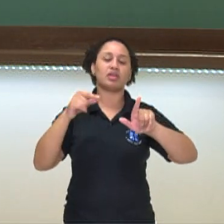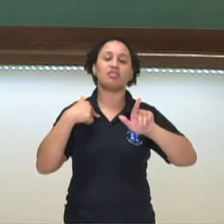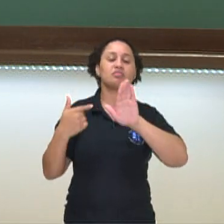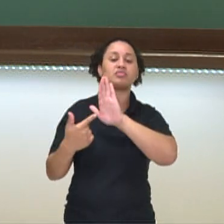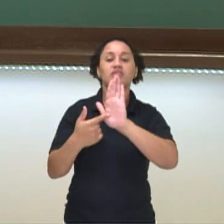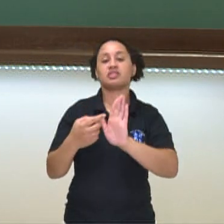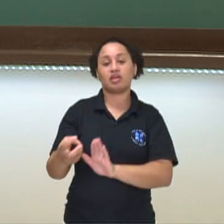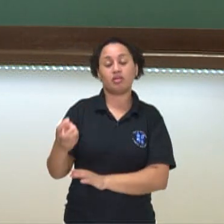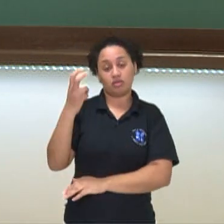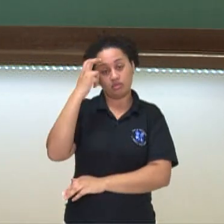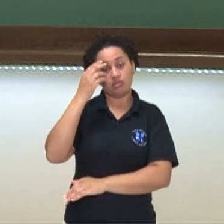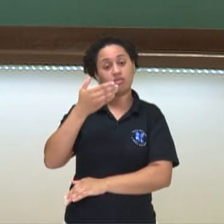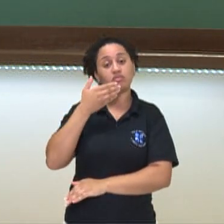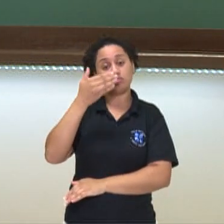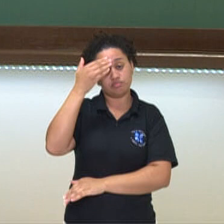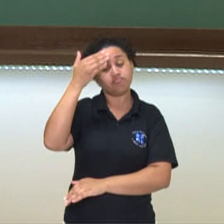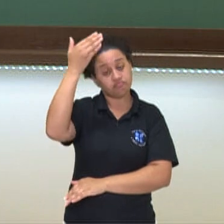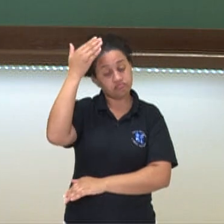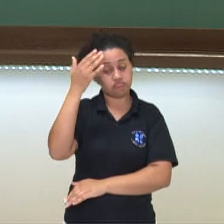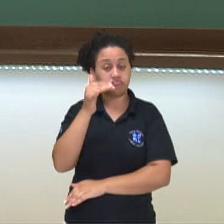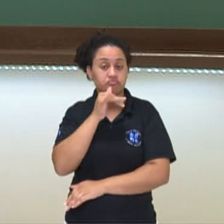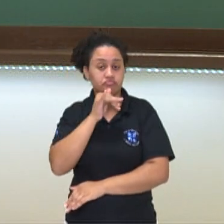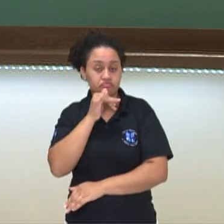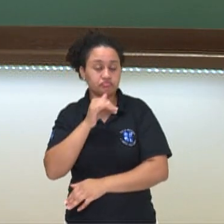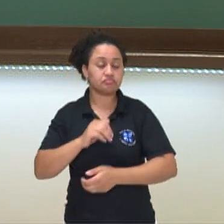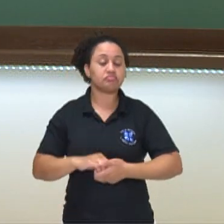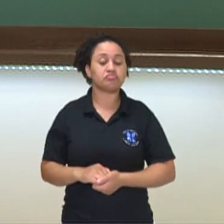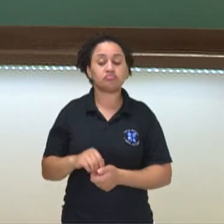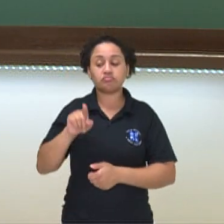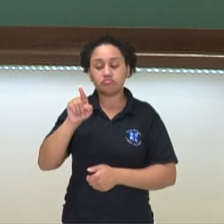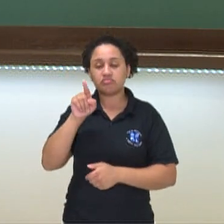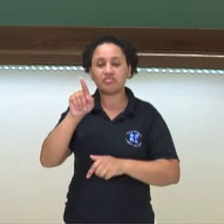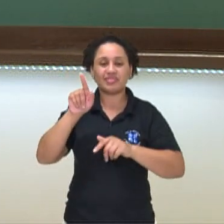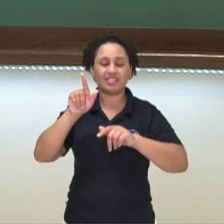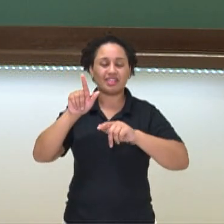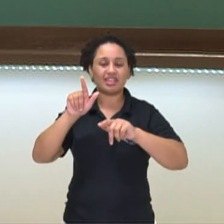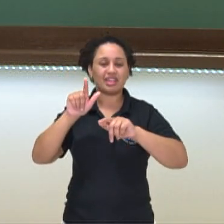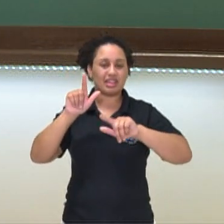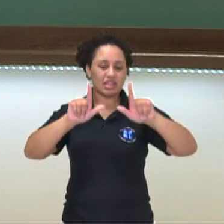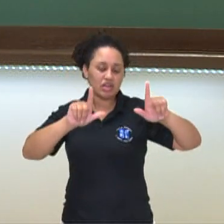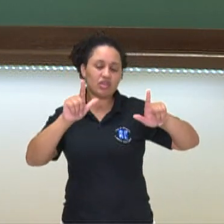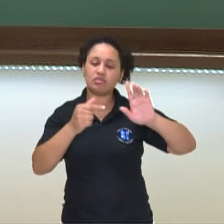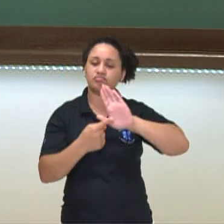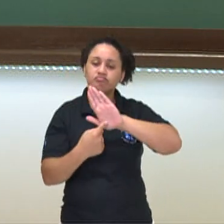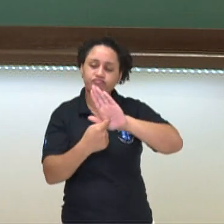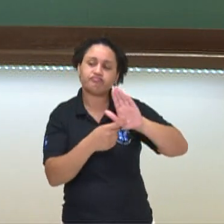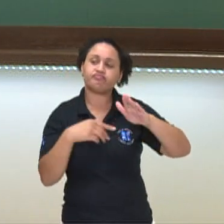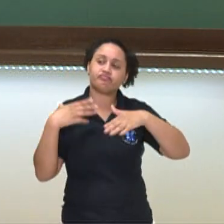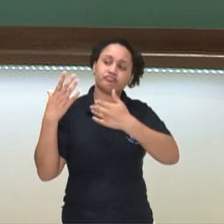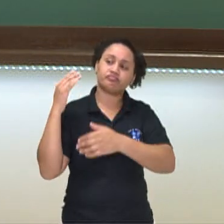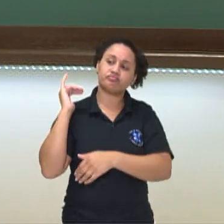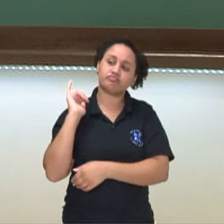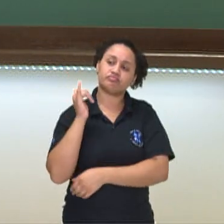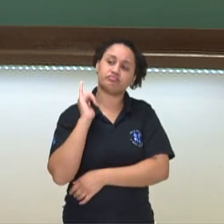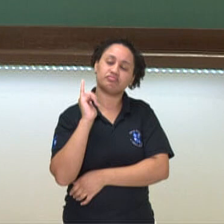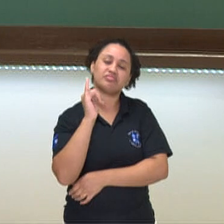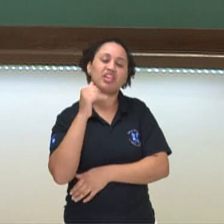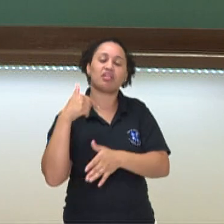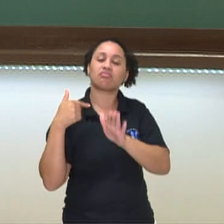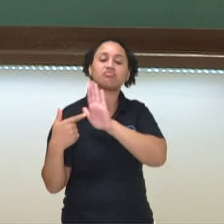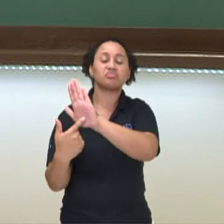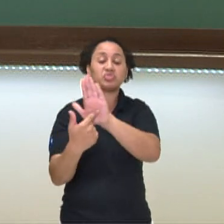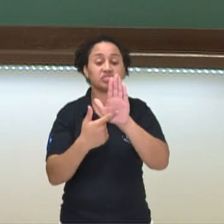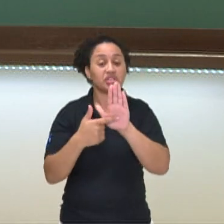árabe, por exemplo. Então esse programa televisivo vai, dentro da sua trama, dentro do seu enredo, vai tratar da